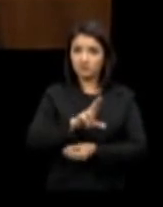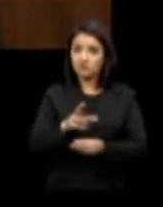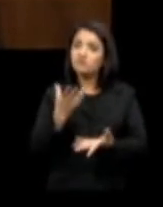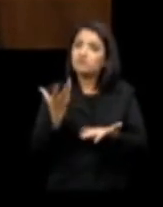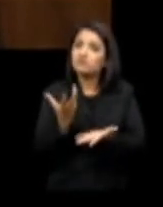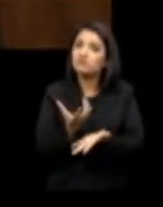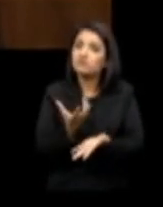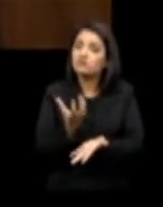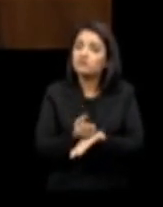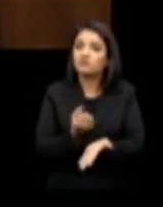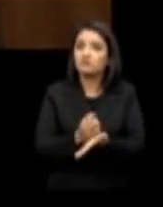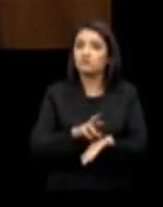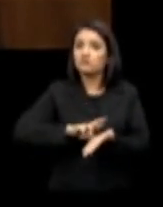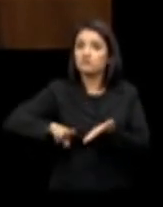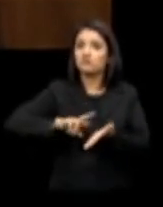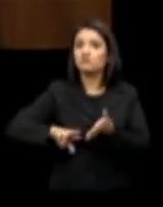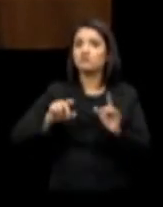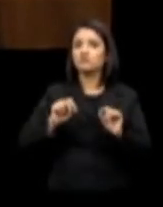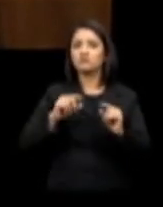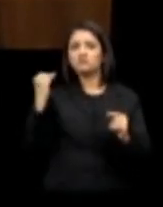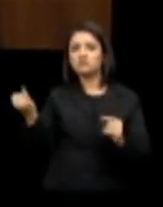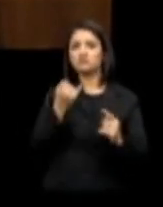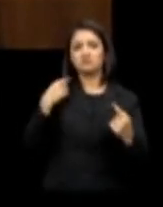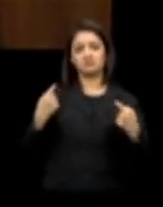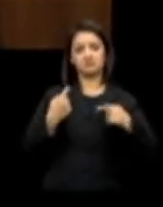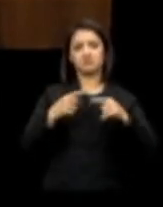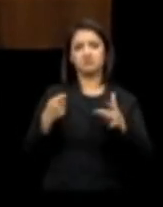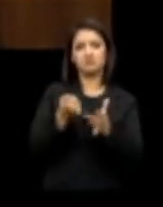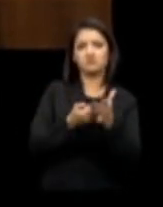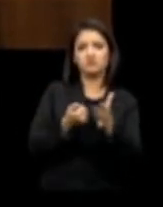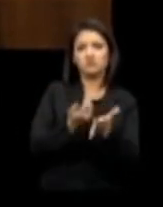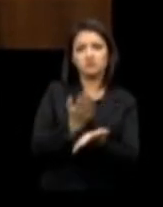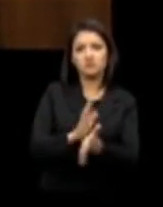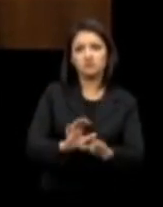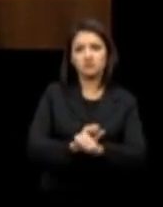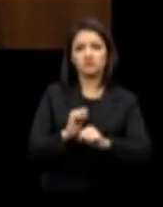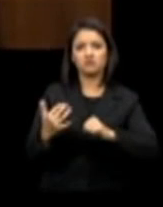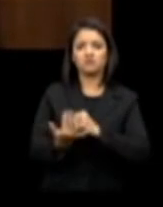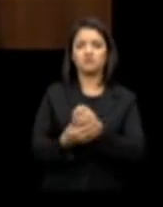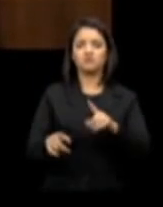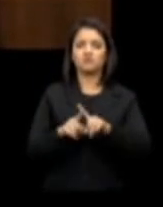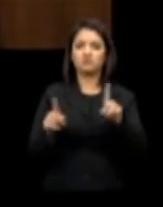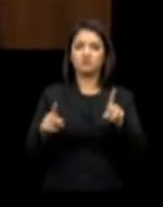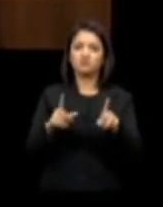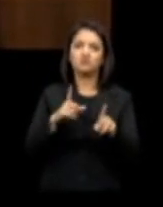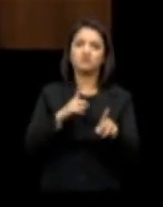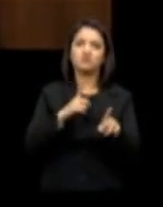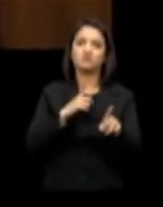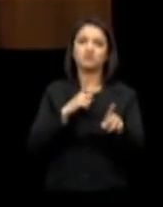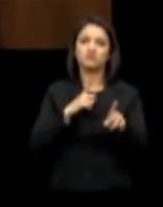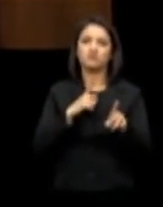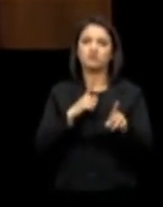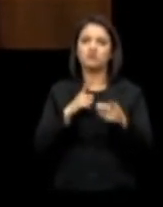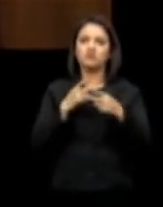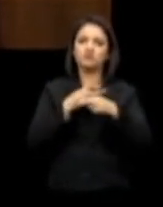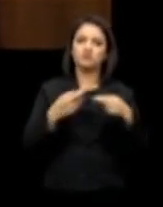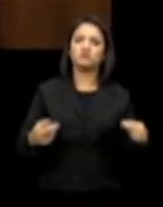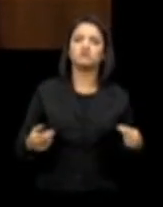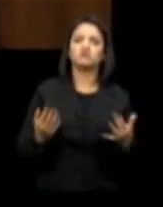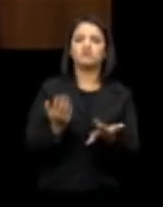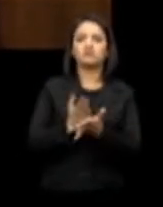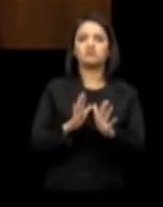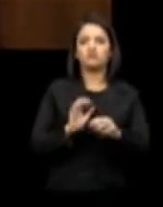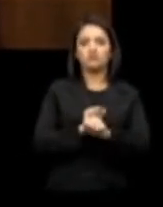vírus e que a utilização dos dados pessoais e a restrição a direitos justificados pelo combate ao vírus sejam proporcionais